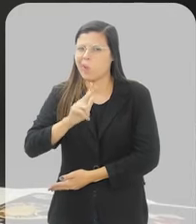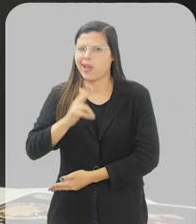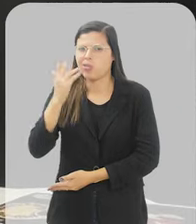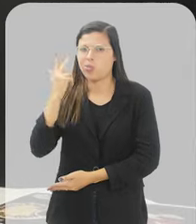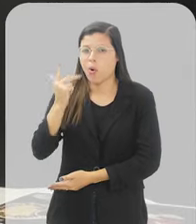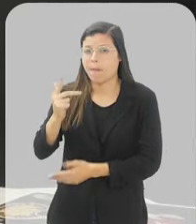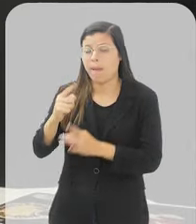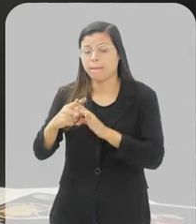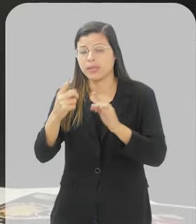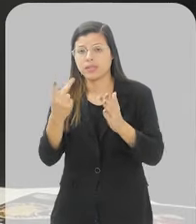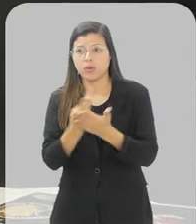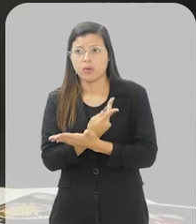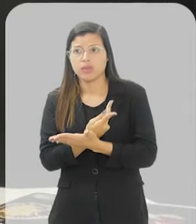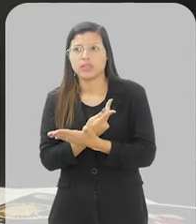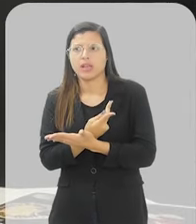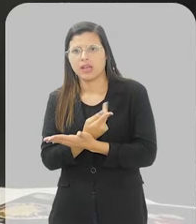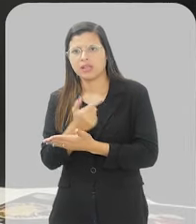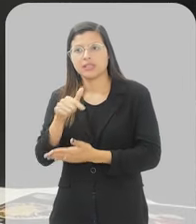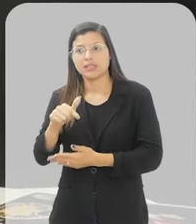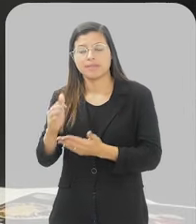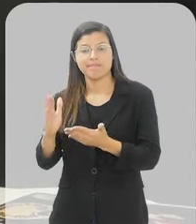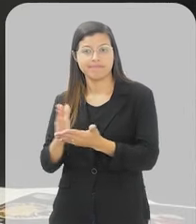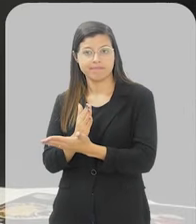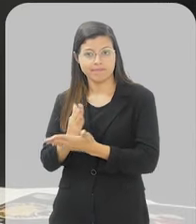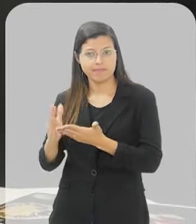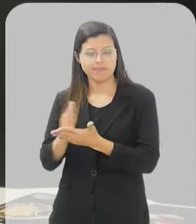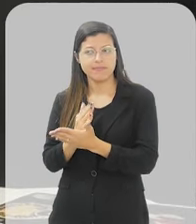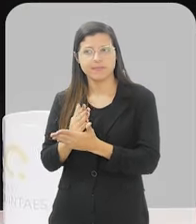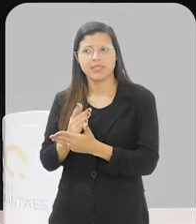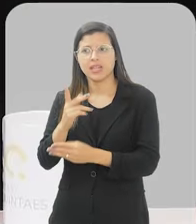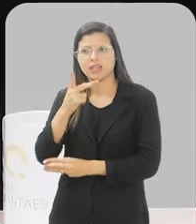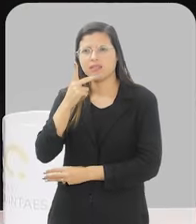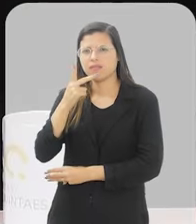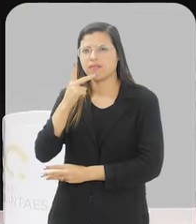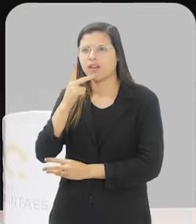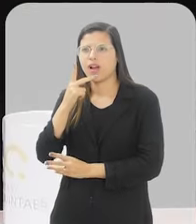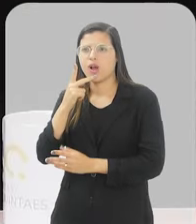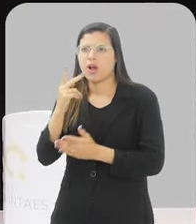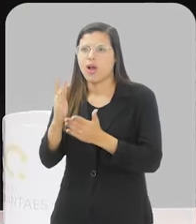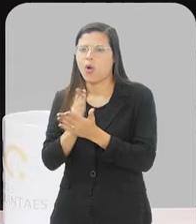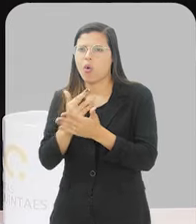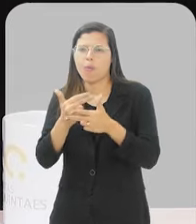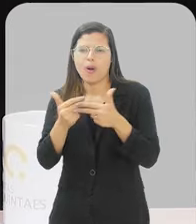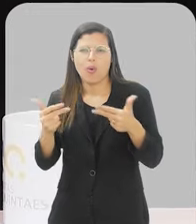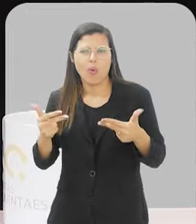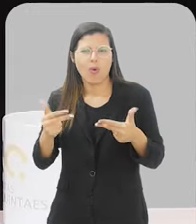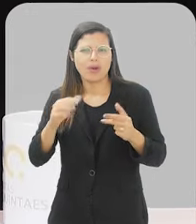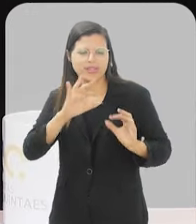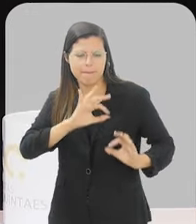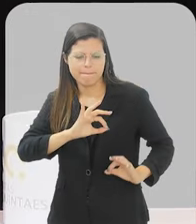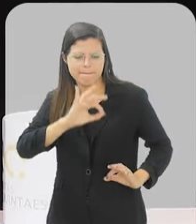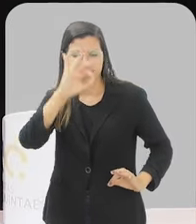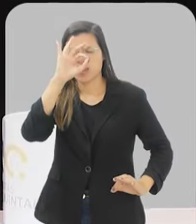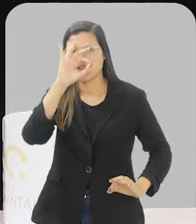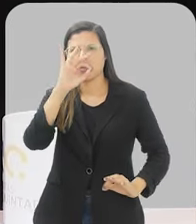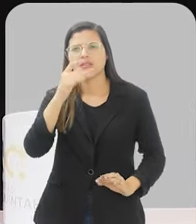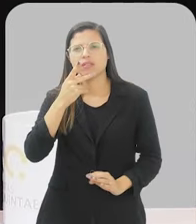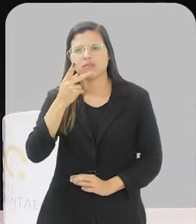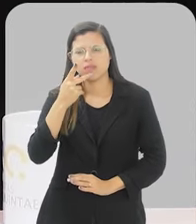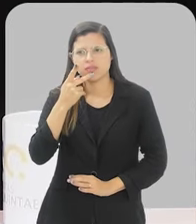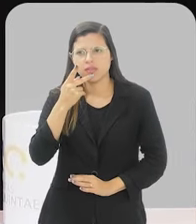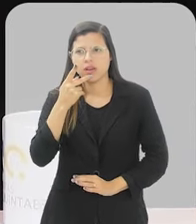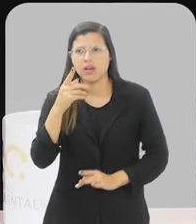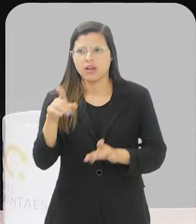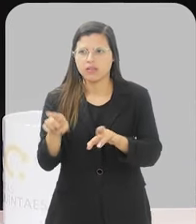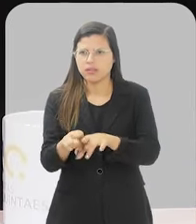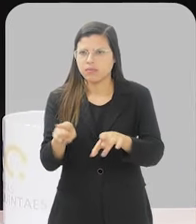acontece, né? O Milton sempre dá... E às vezes ele cita alguma coisa da fantasia, que teve tantos metros de traço,